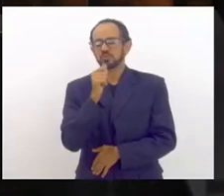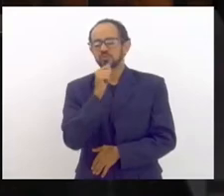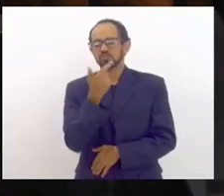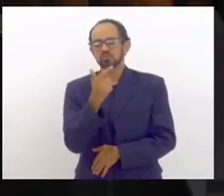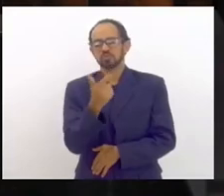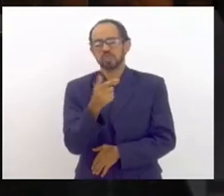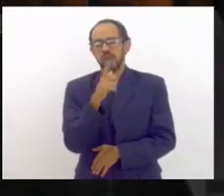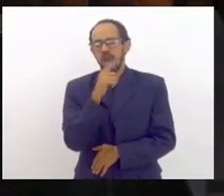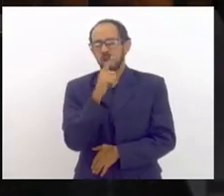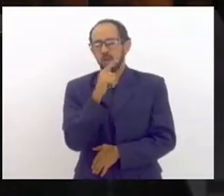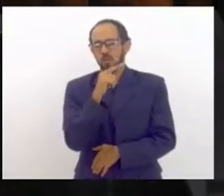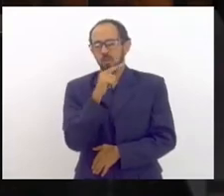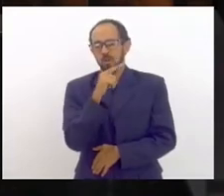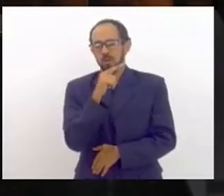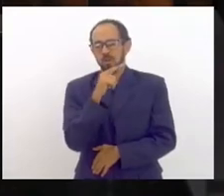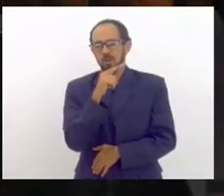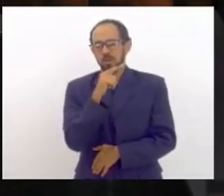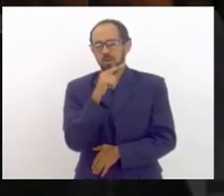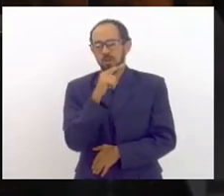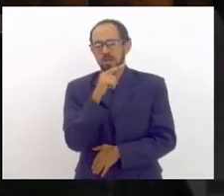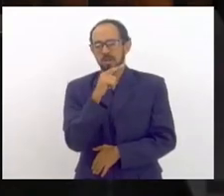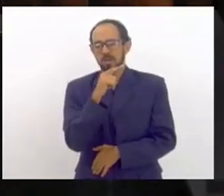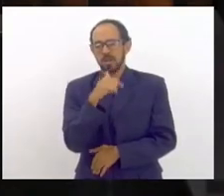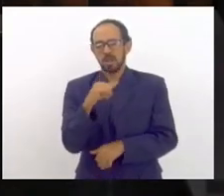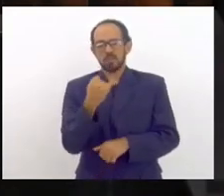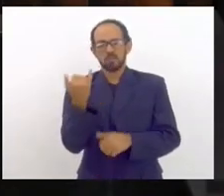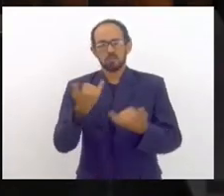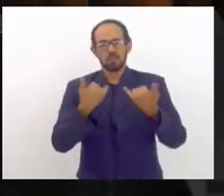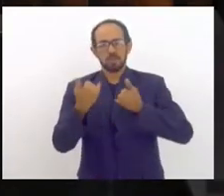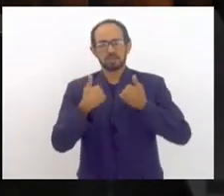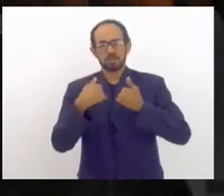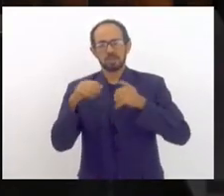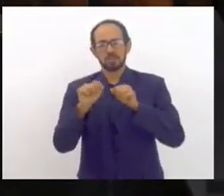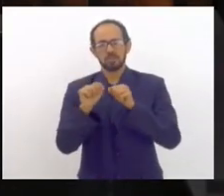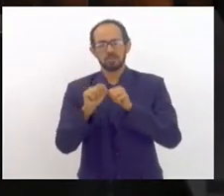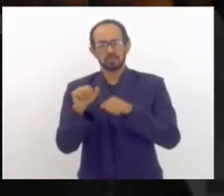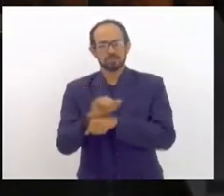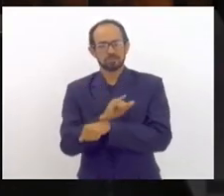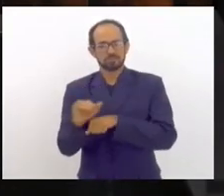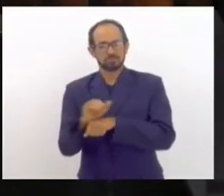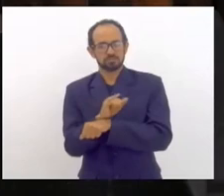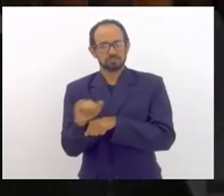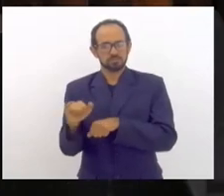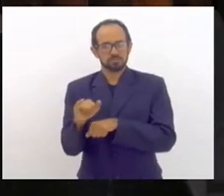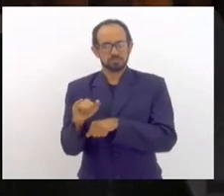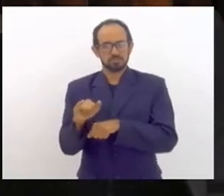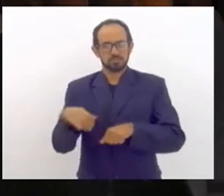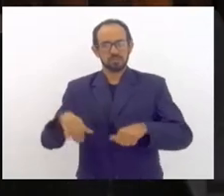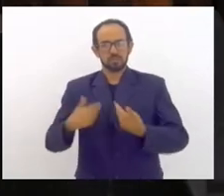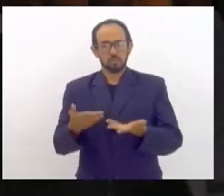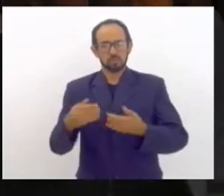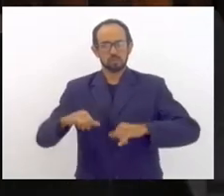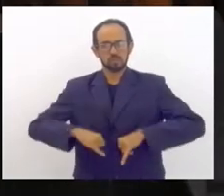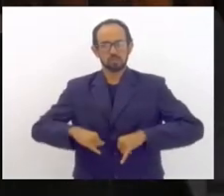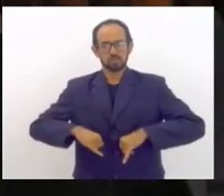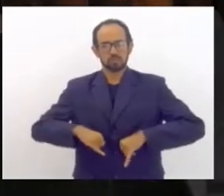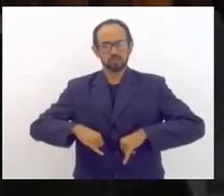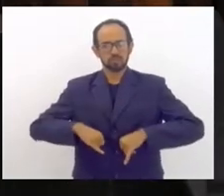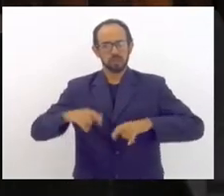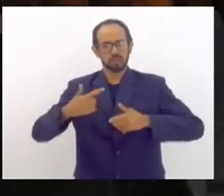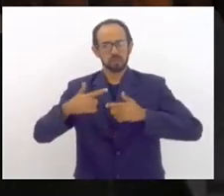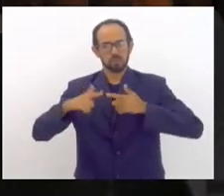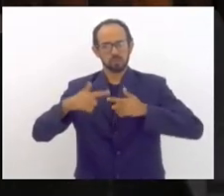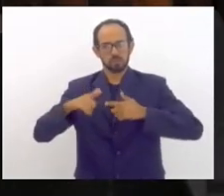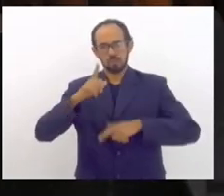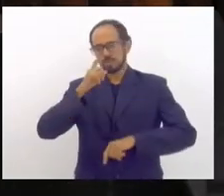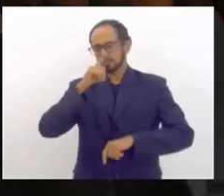informação que chegou que estava sendo feito manobras, então a gente vem hoje sofrendo, em todo o estado do Rio de Janeiro, um problema muito grande com o abastecimento de